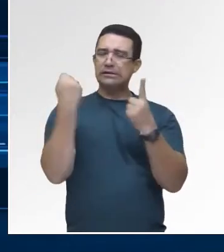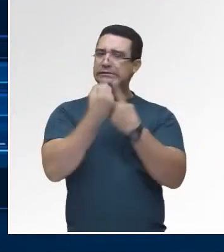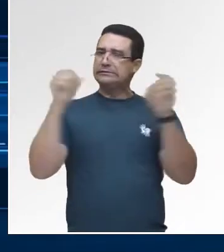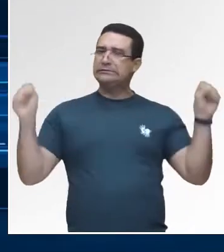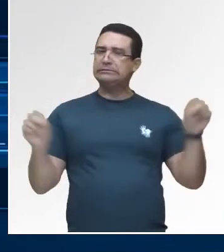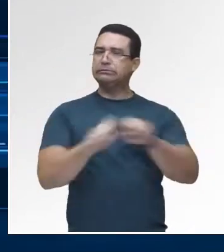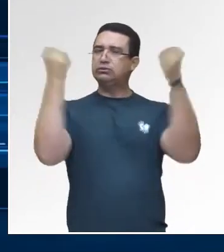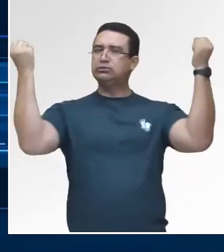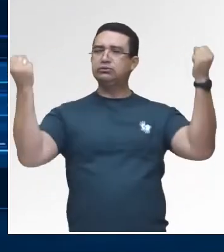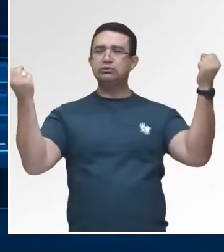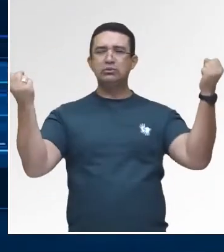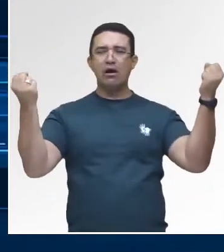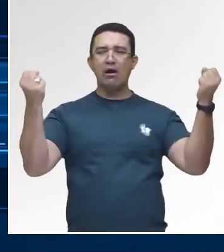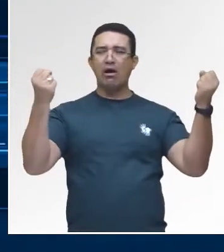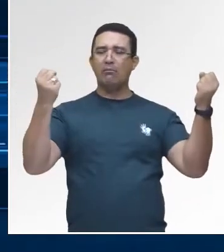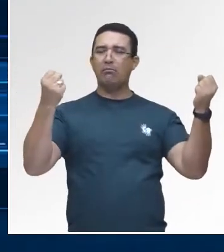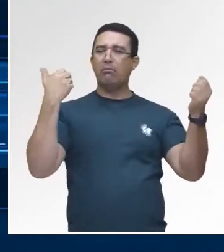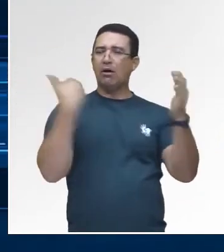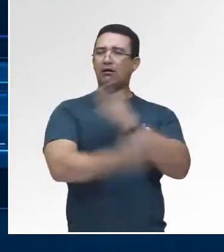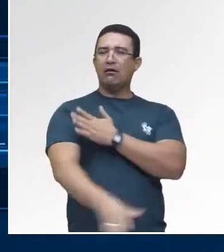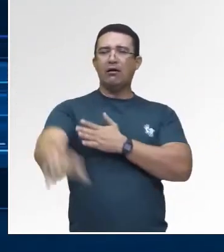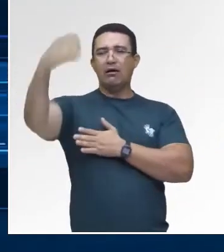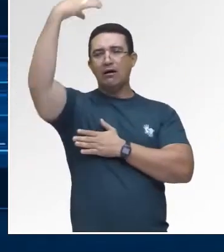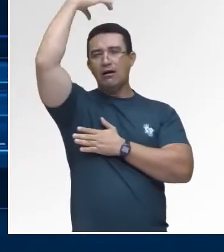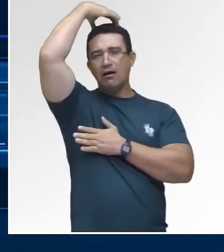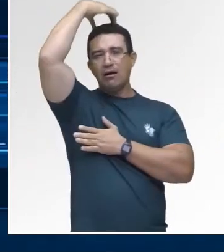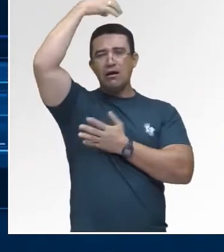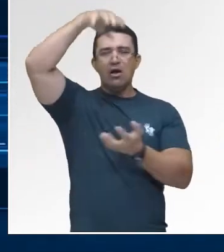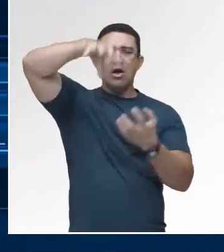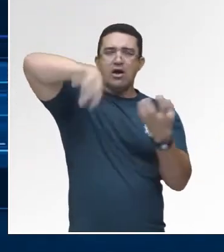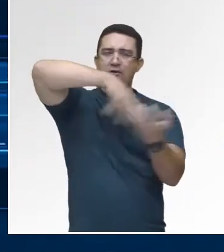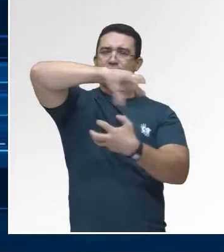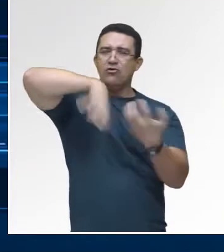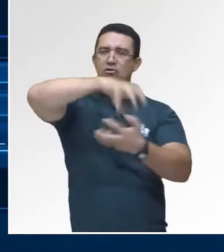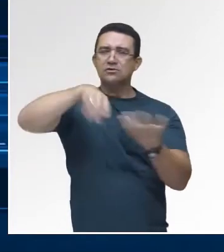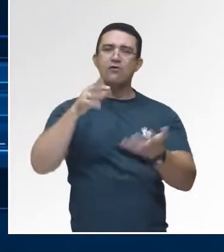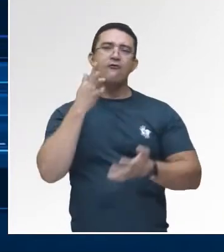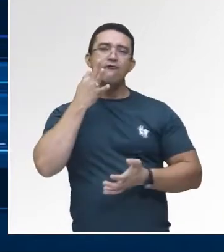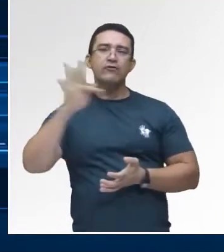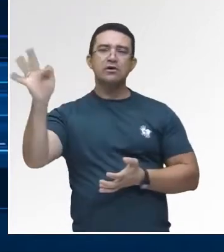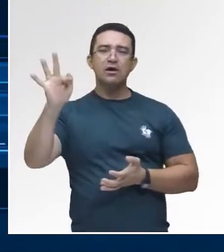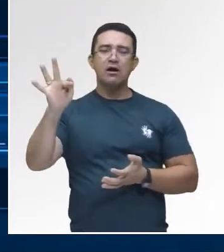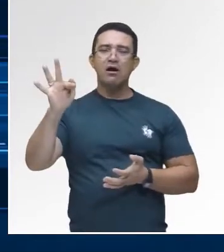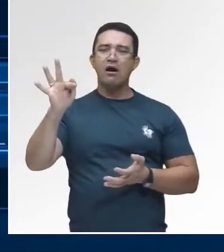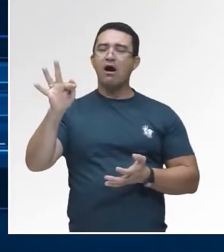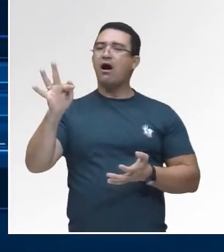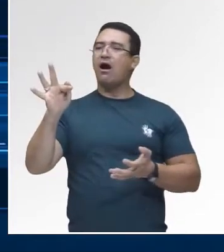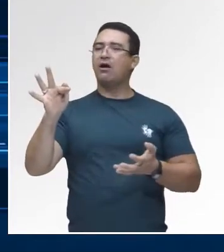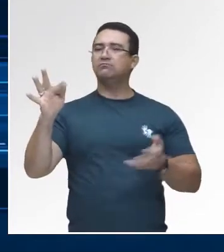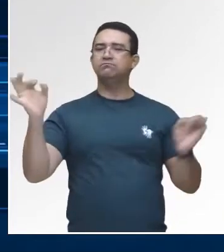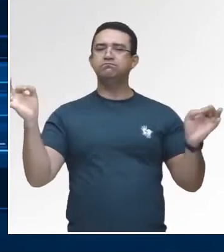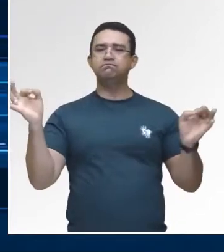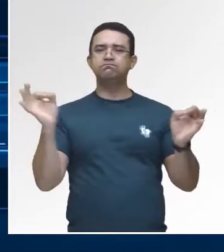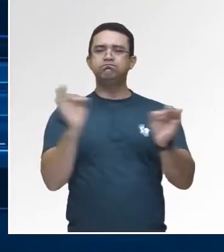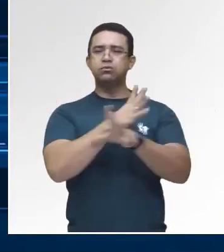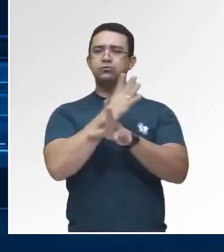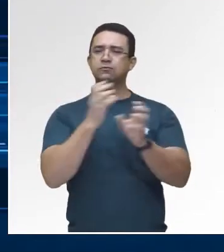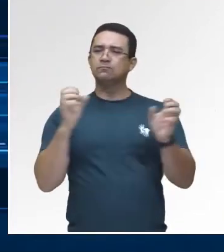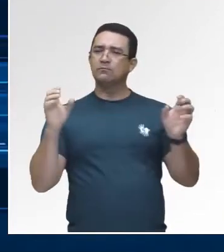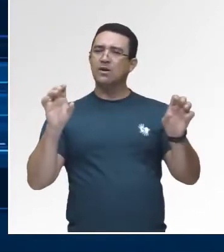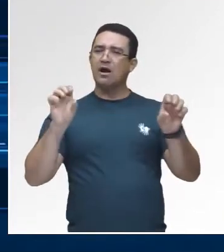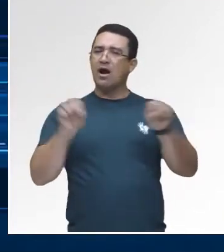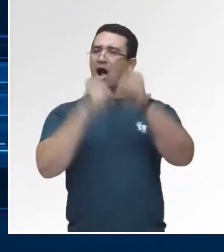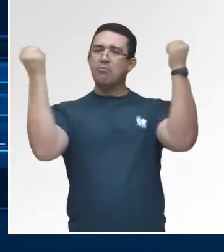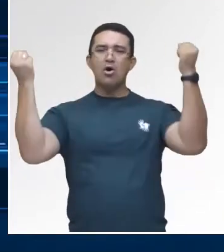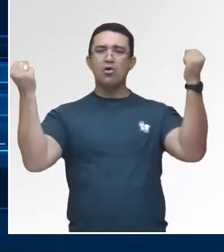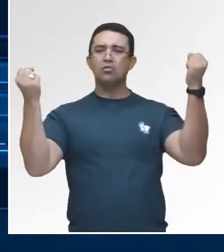os reis ali com a Revolução Francesa e acabou com aquele estilo de governo absolutista. Então, os burgueses que tinham